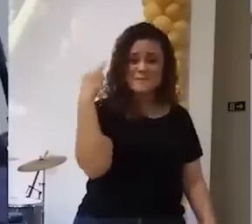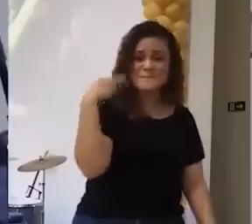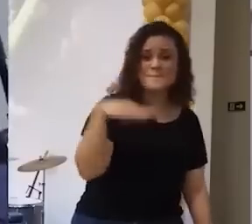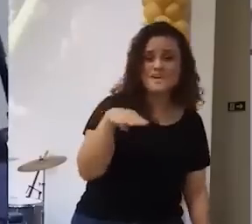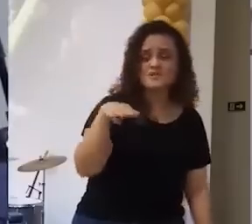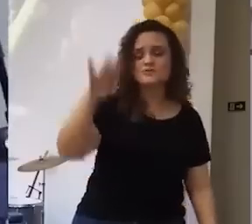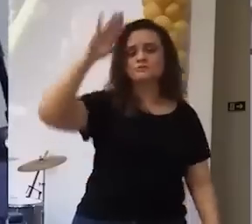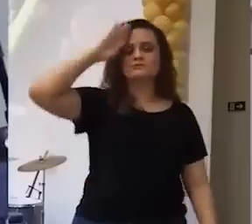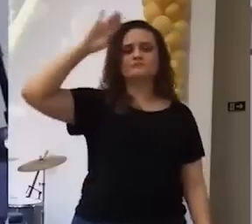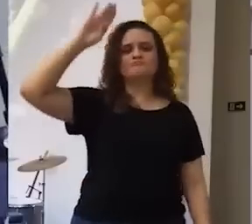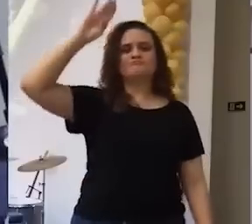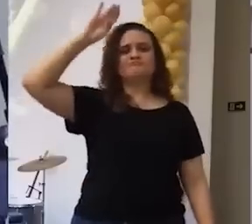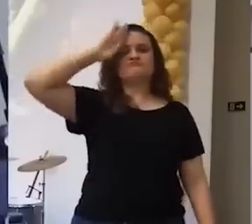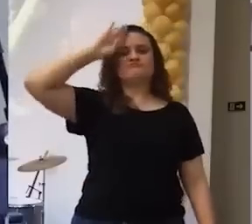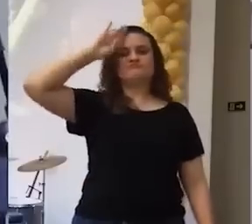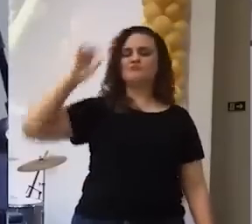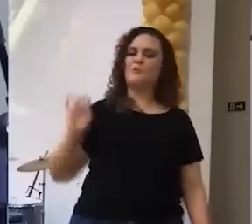império.